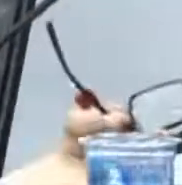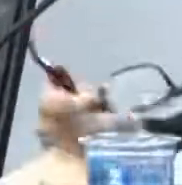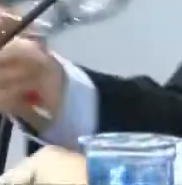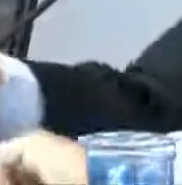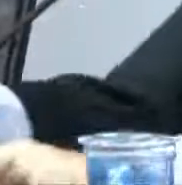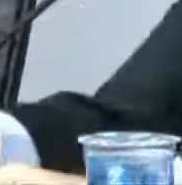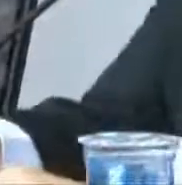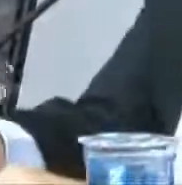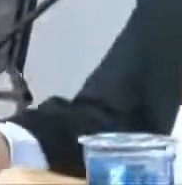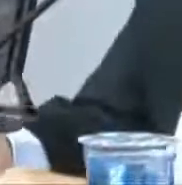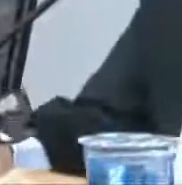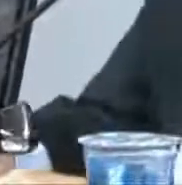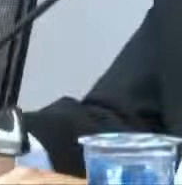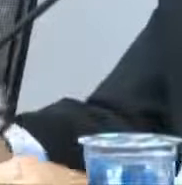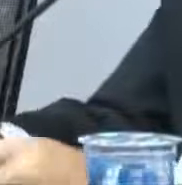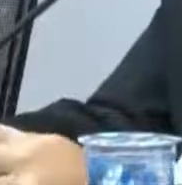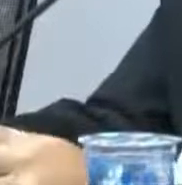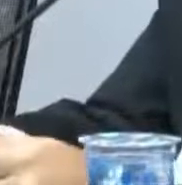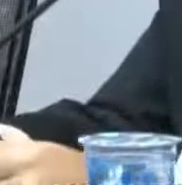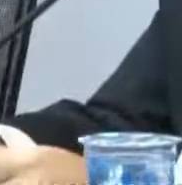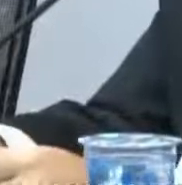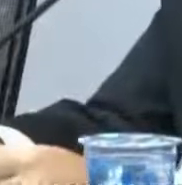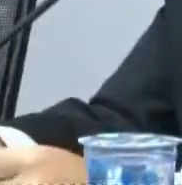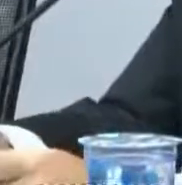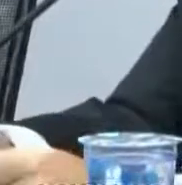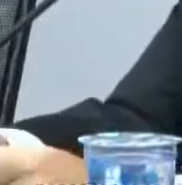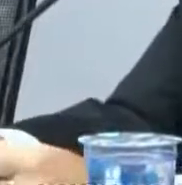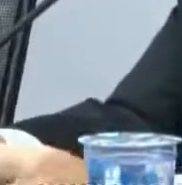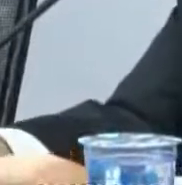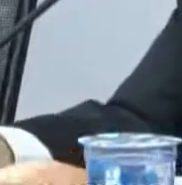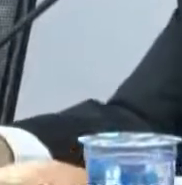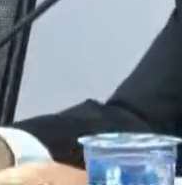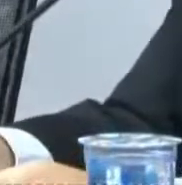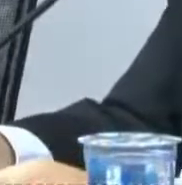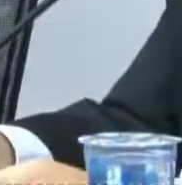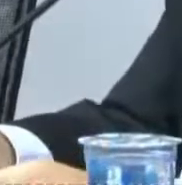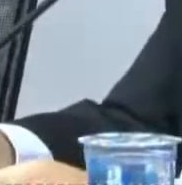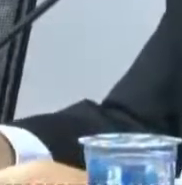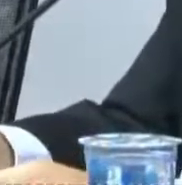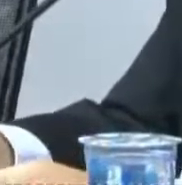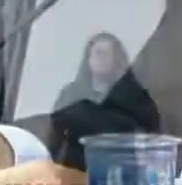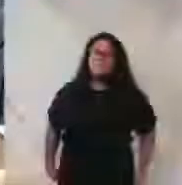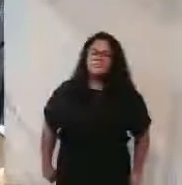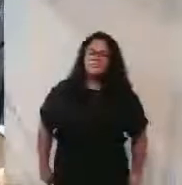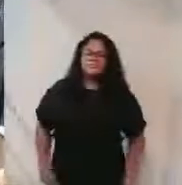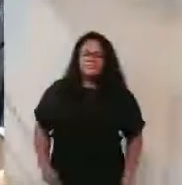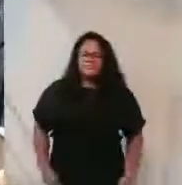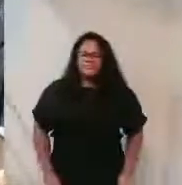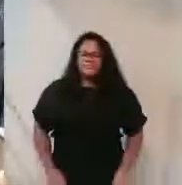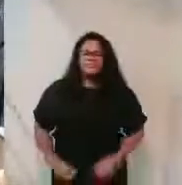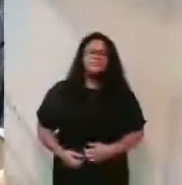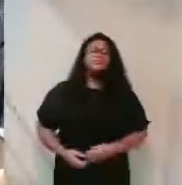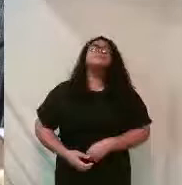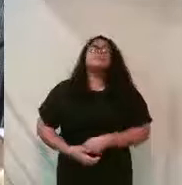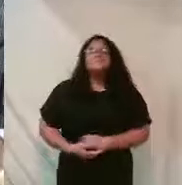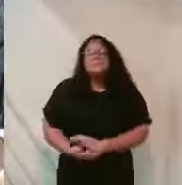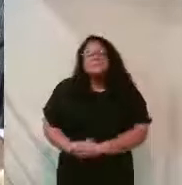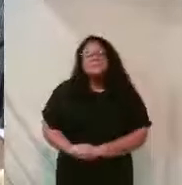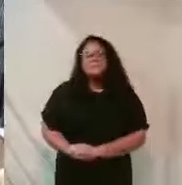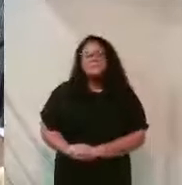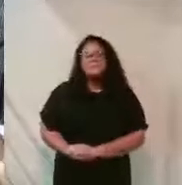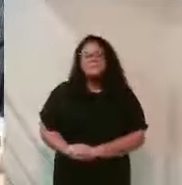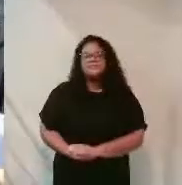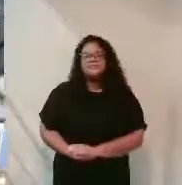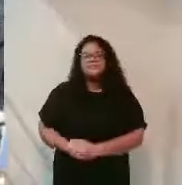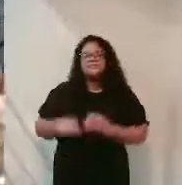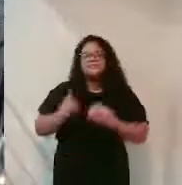Plano Nacional de Resíduos Sólidos, mas ele distribui essas metas ano a ano, e também ele traz um índice de conteúdo reciclado